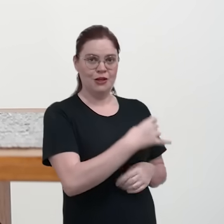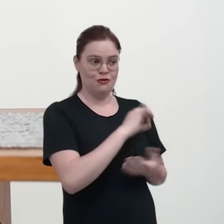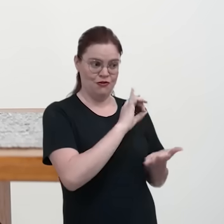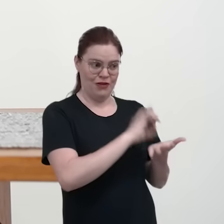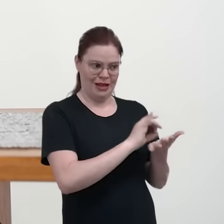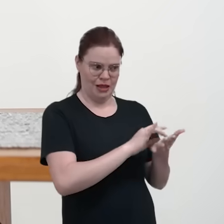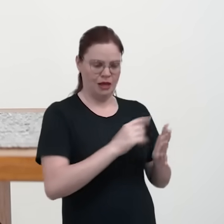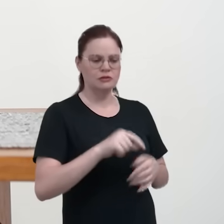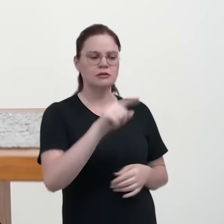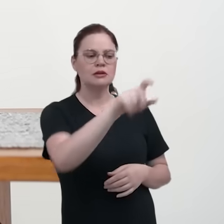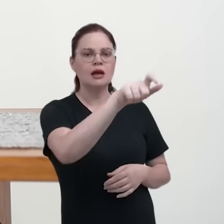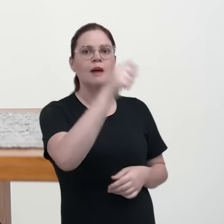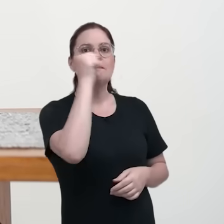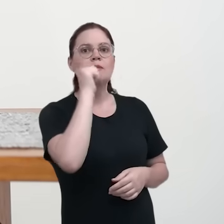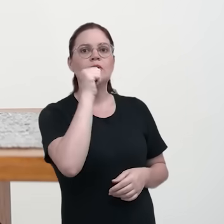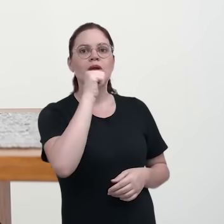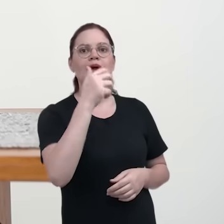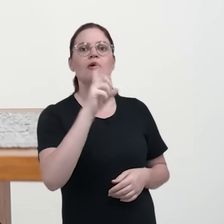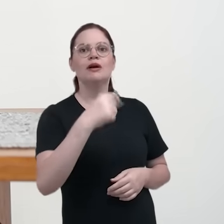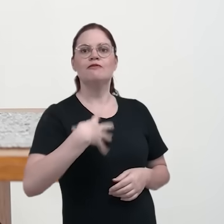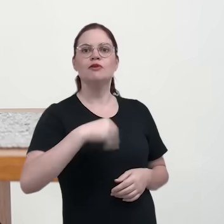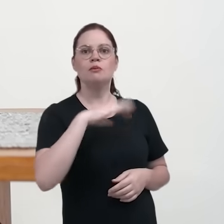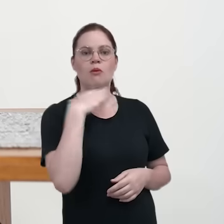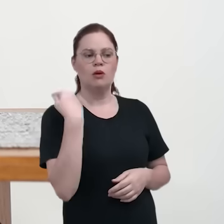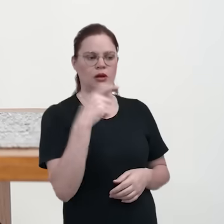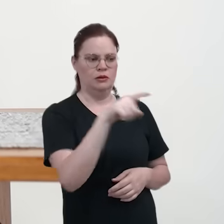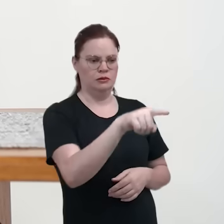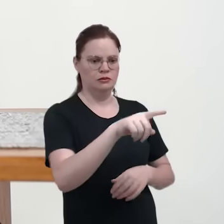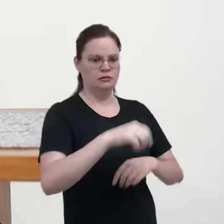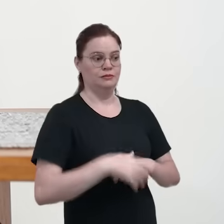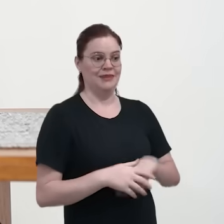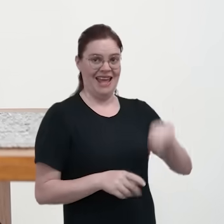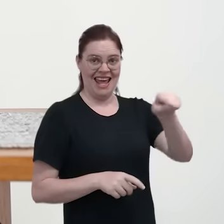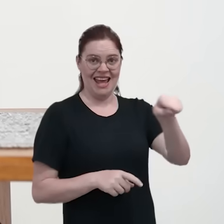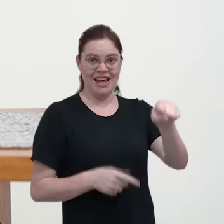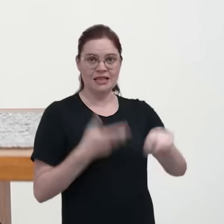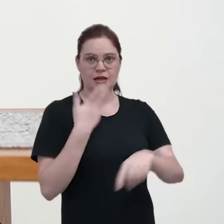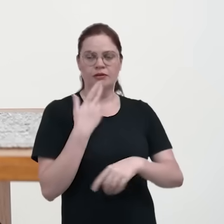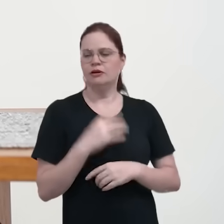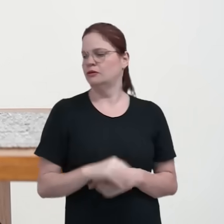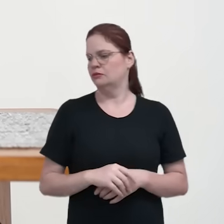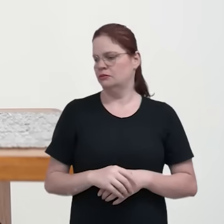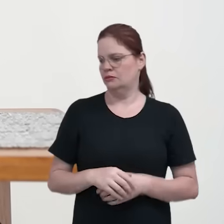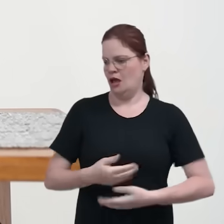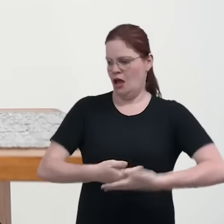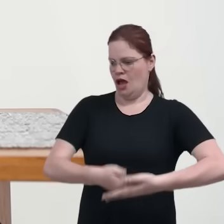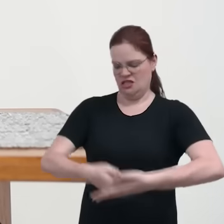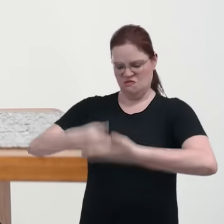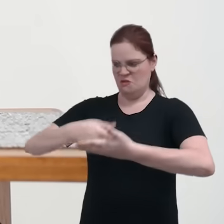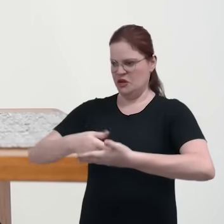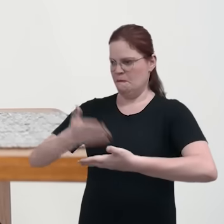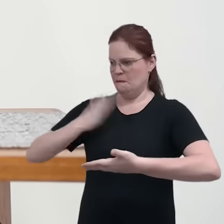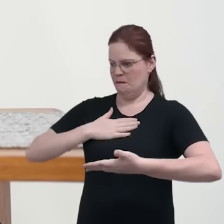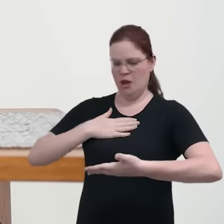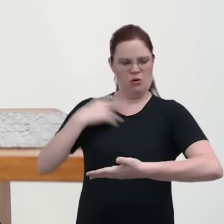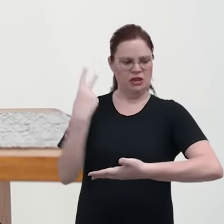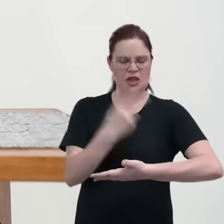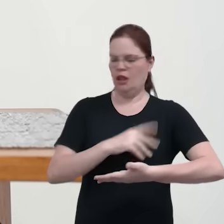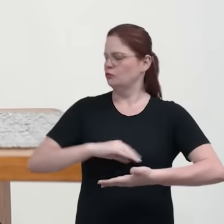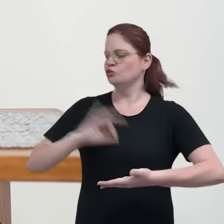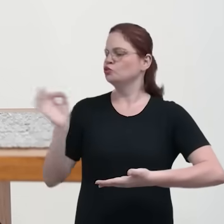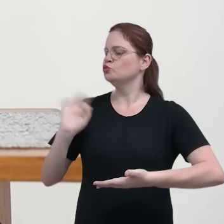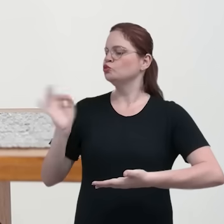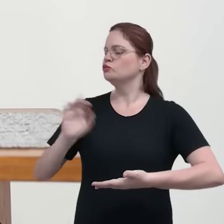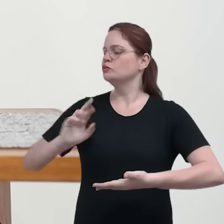verdadeiramente, disse assim: nem dela, nem meu, que